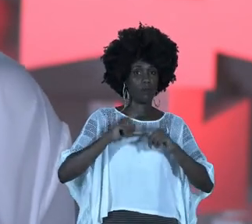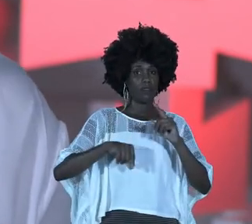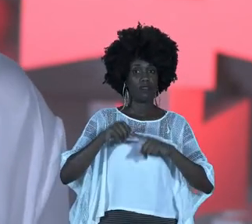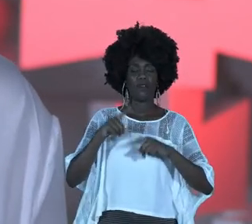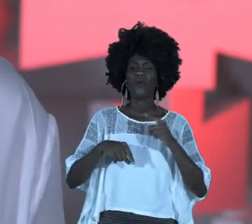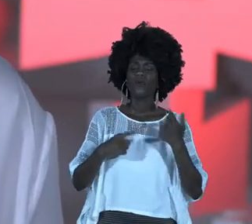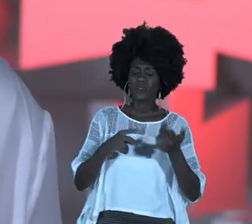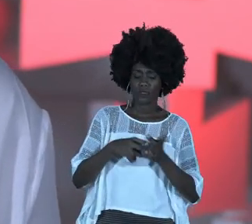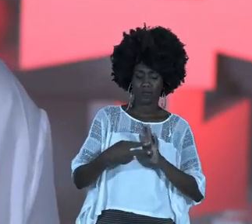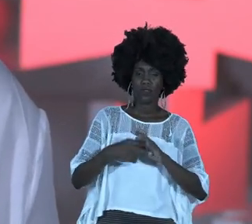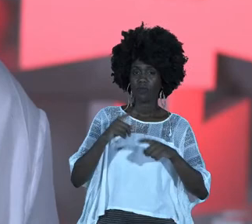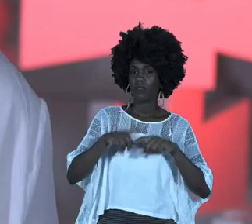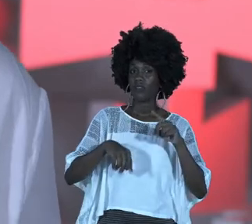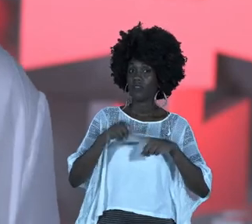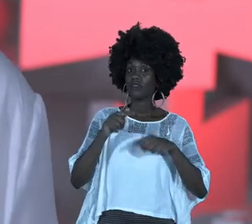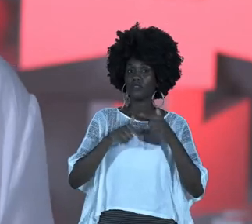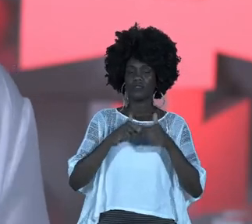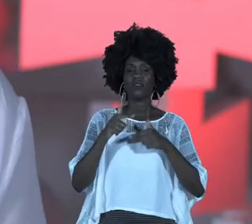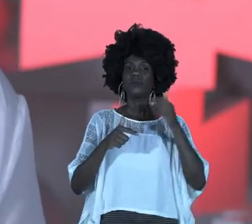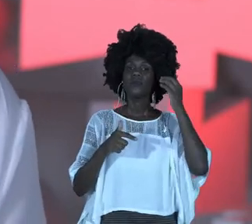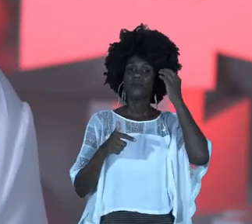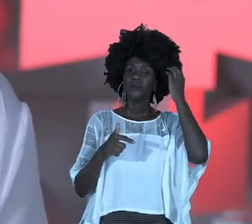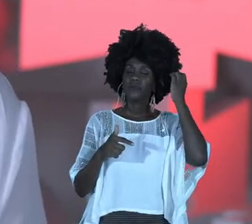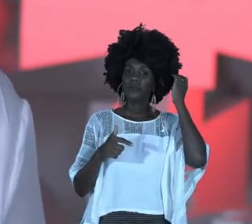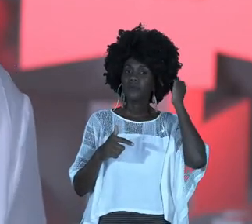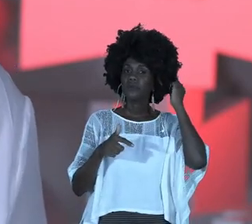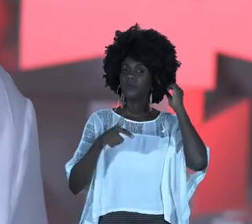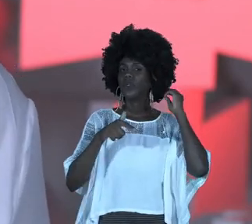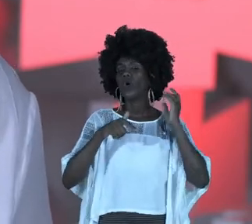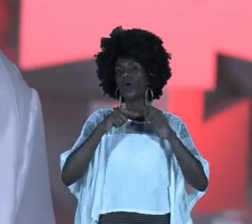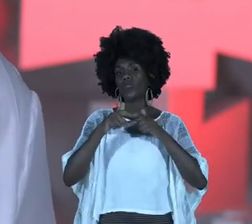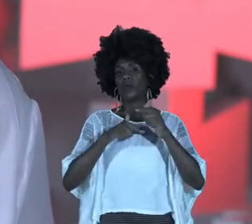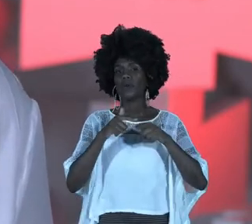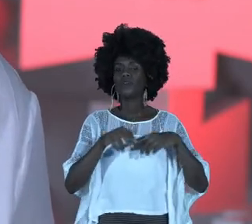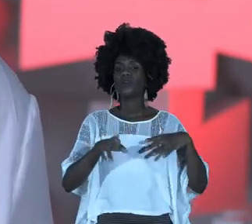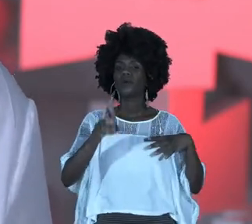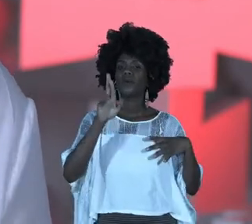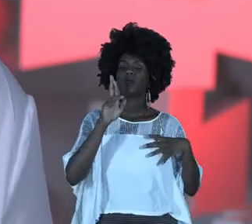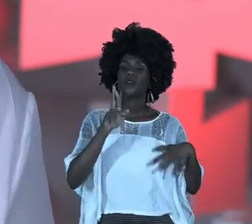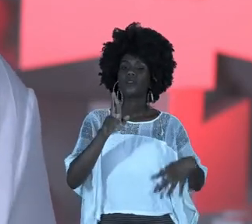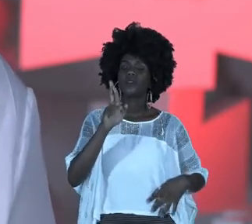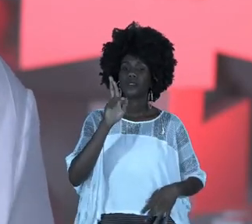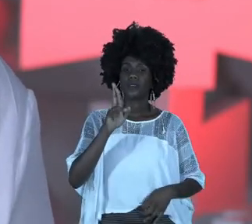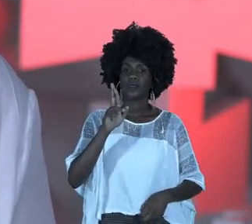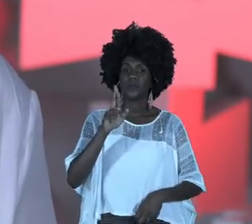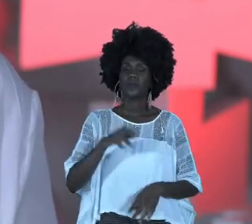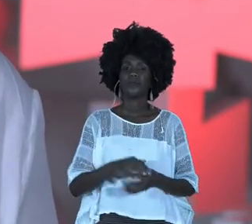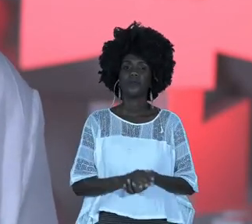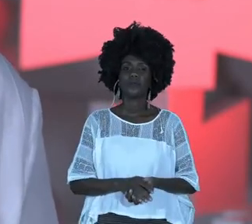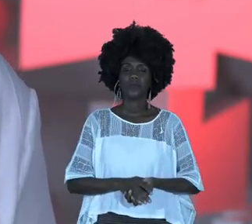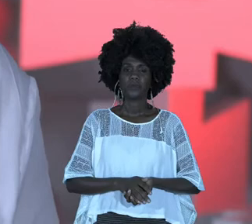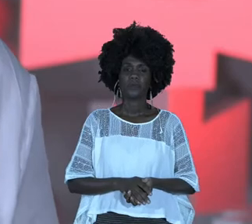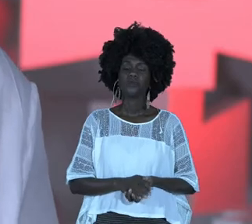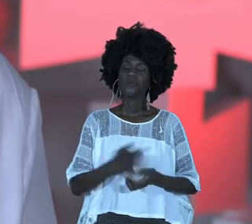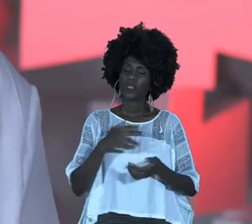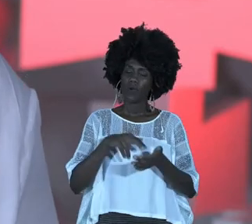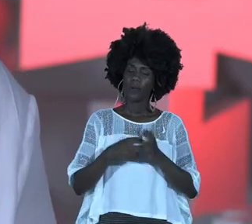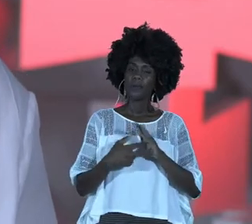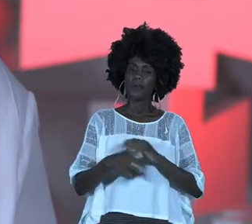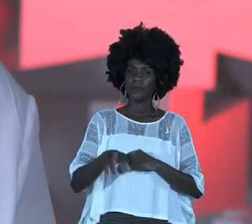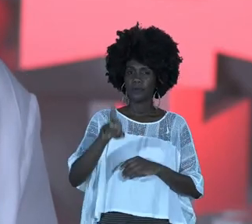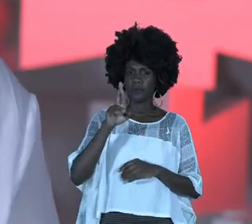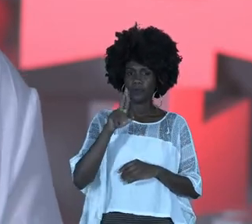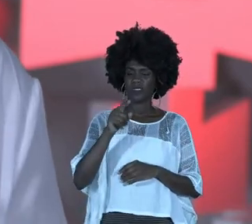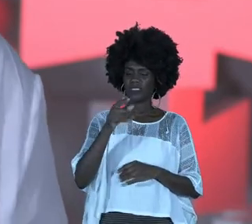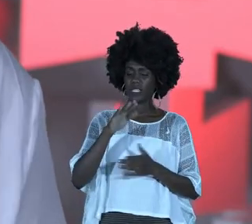esse material nesse trabalho. O material no trabalho tem uma representação, tem um sentido, não vou nem